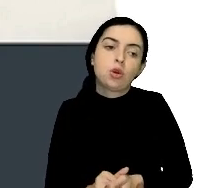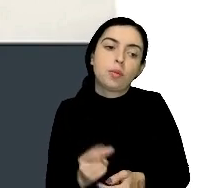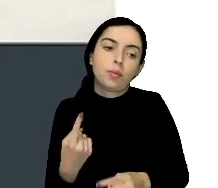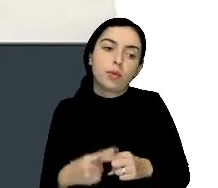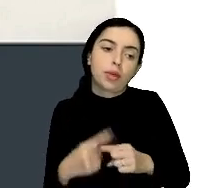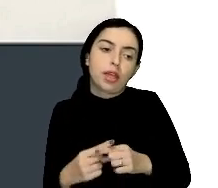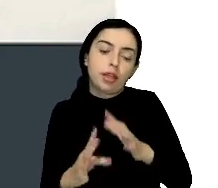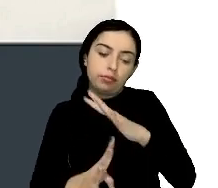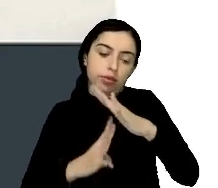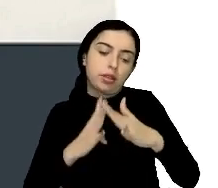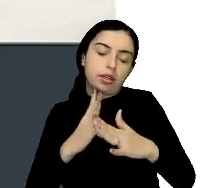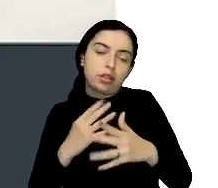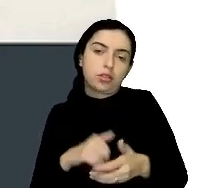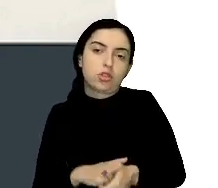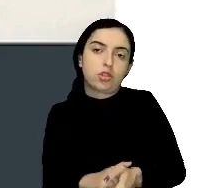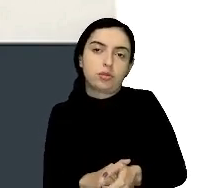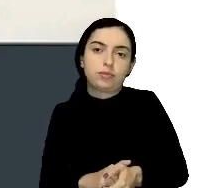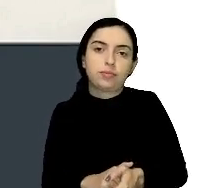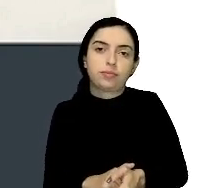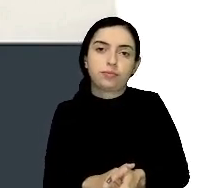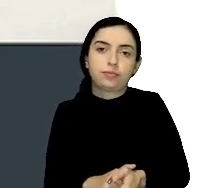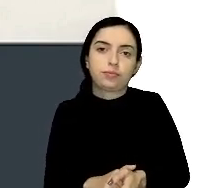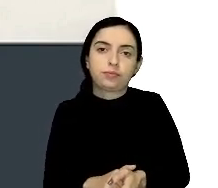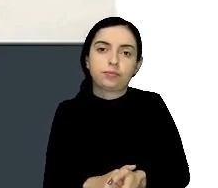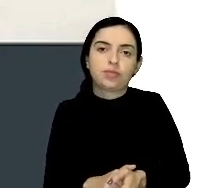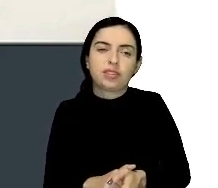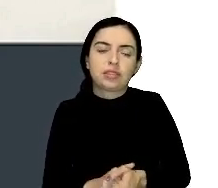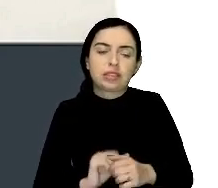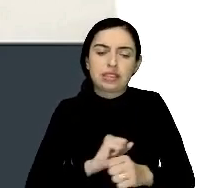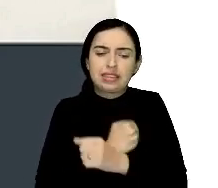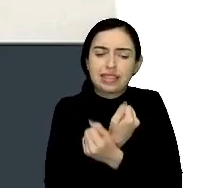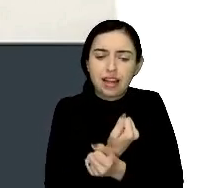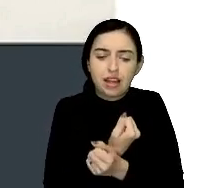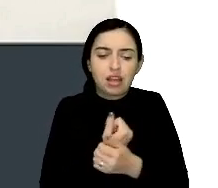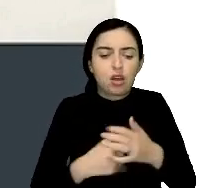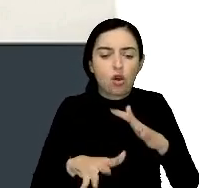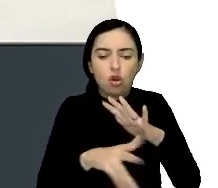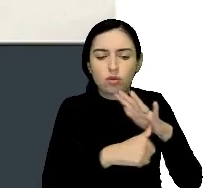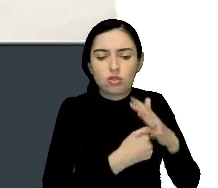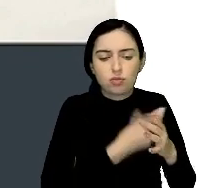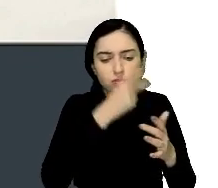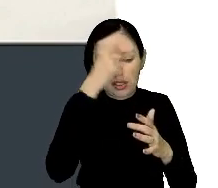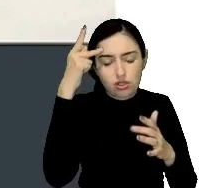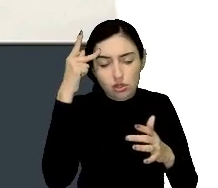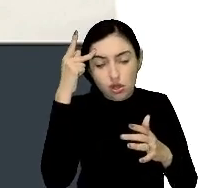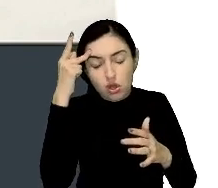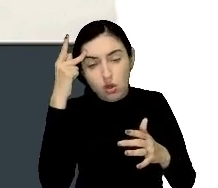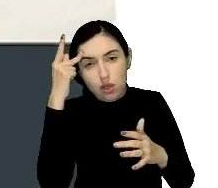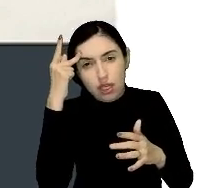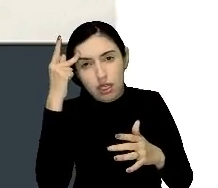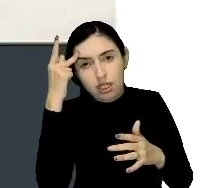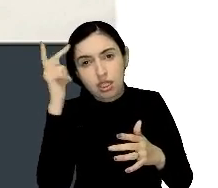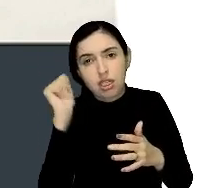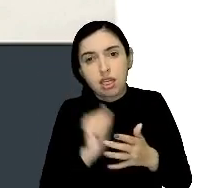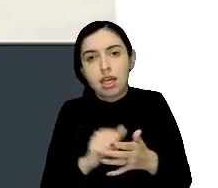Então, está em situação de trabalho escravo, tráfico de pessoas, diminuição de direitos trabalhistas por questões